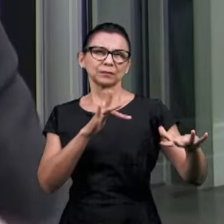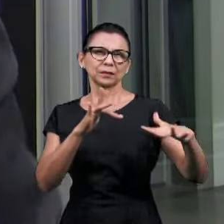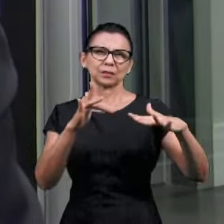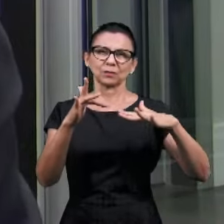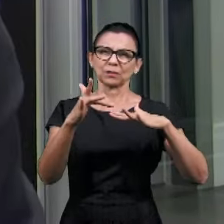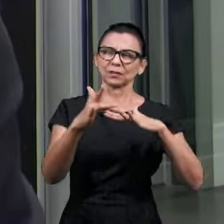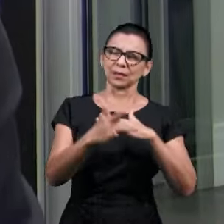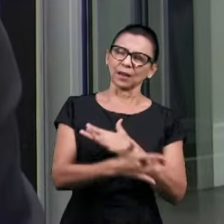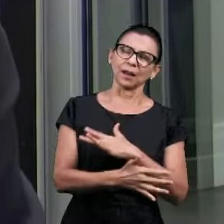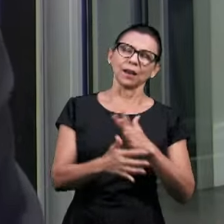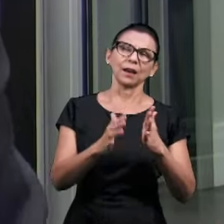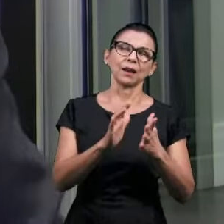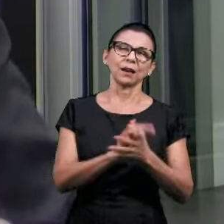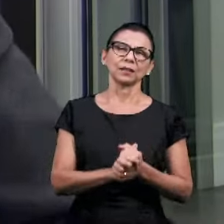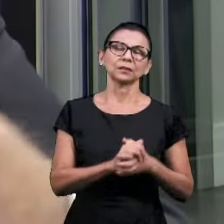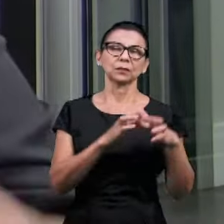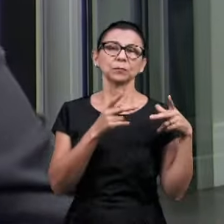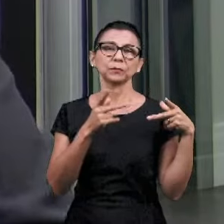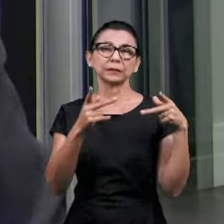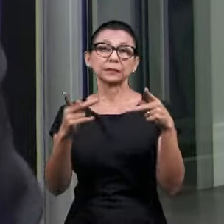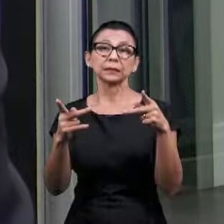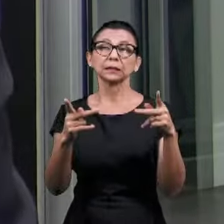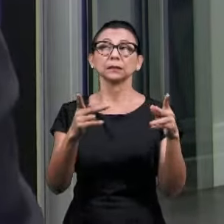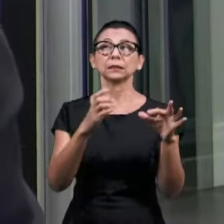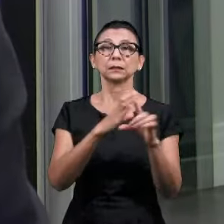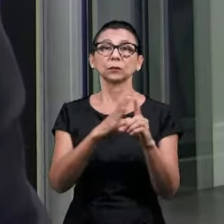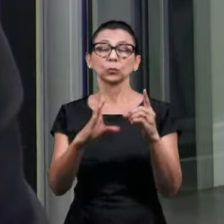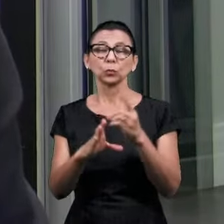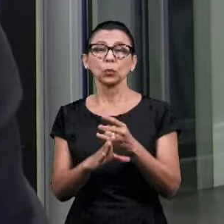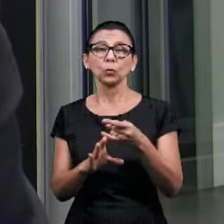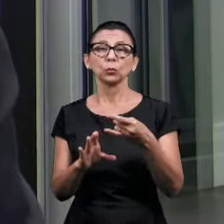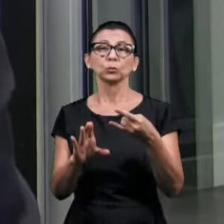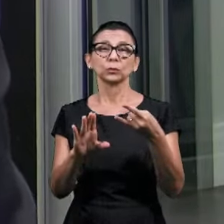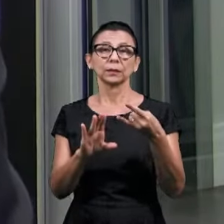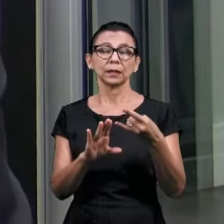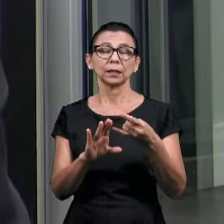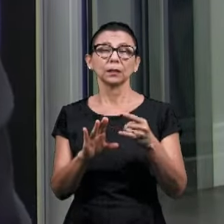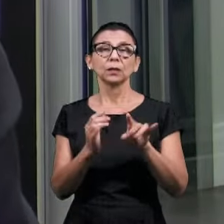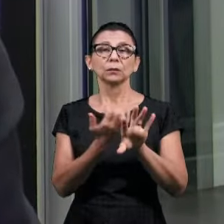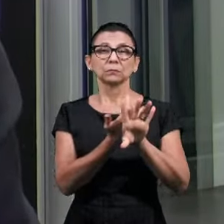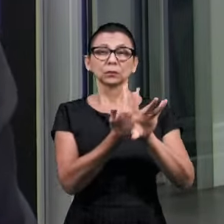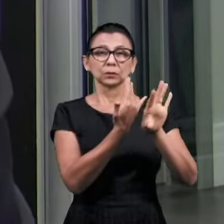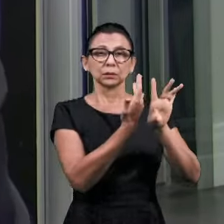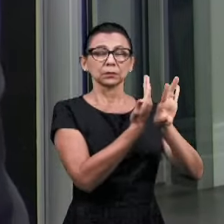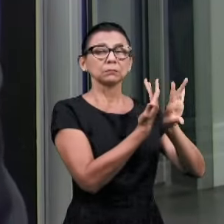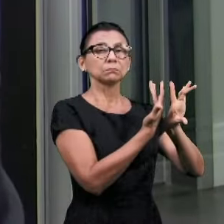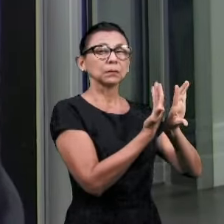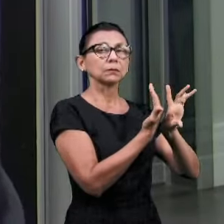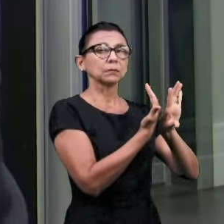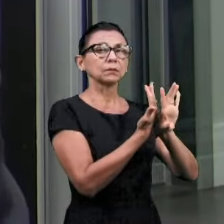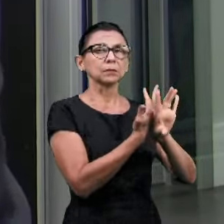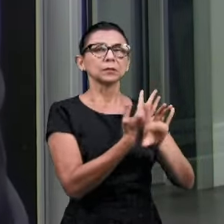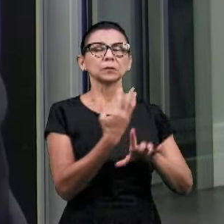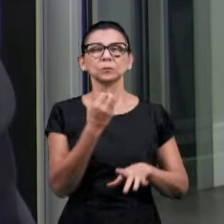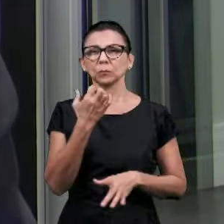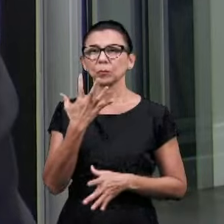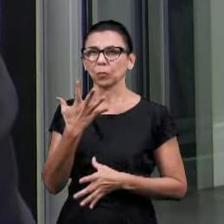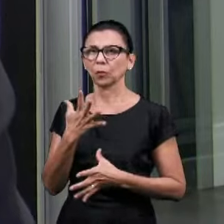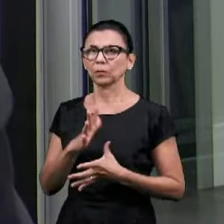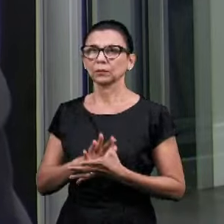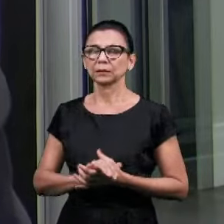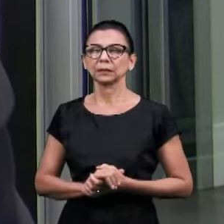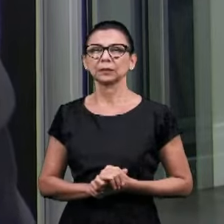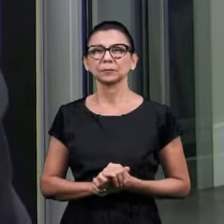uma visita, seja um culto, seja uma reunião, uma manifestação de dons espirituais, né? Então, assim... Foi